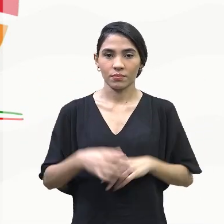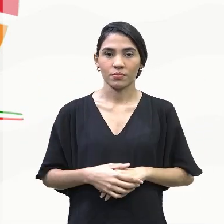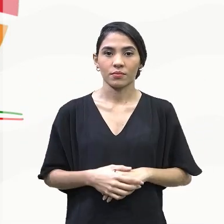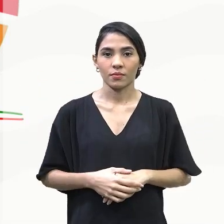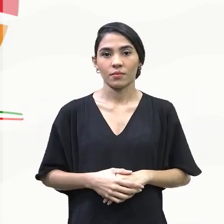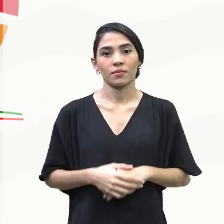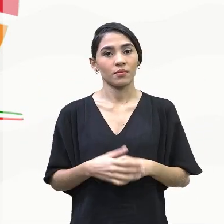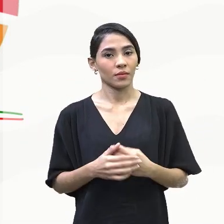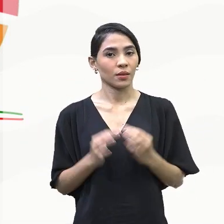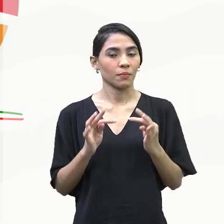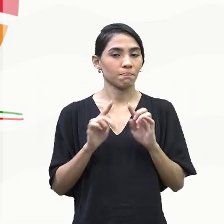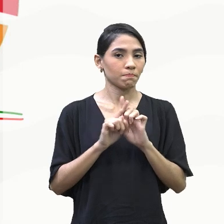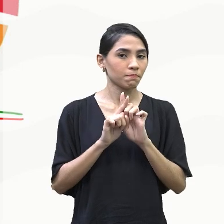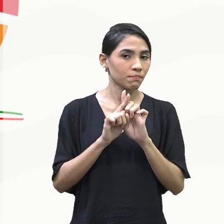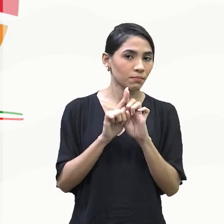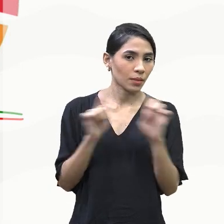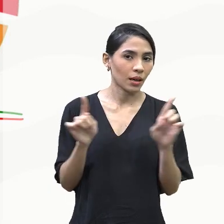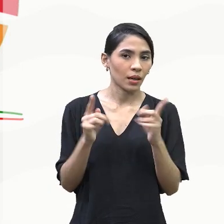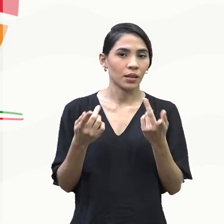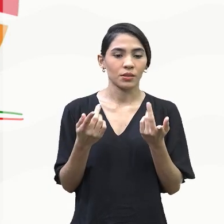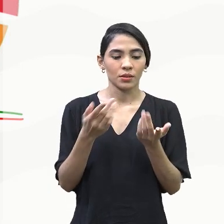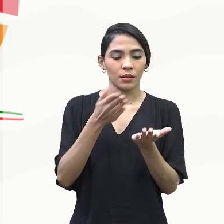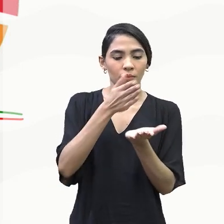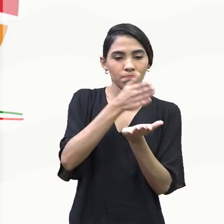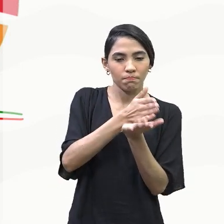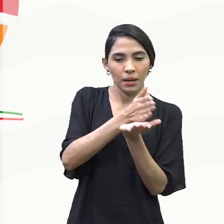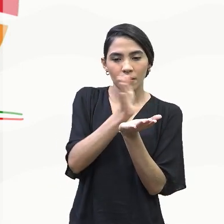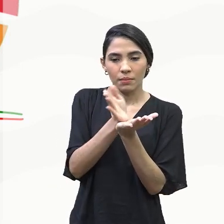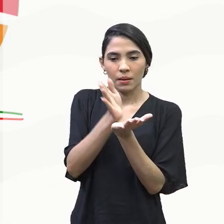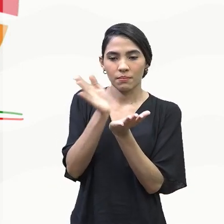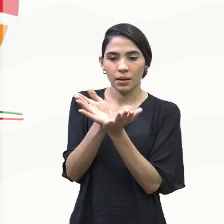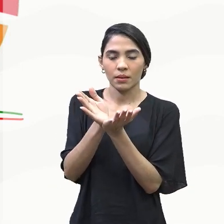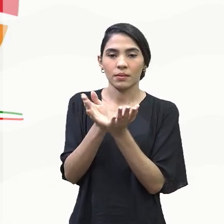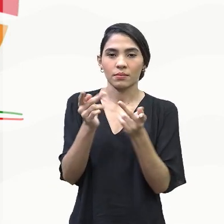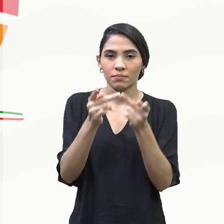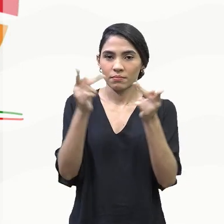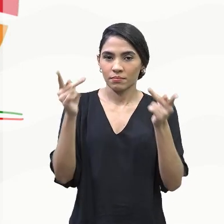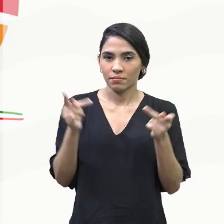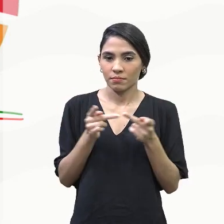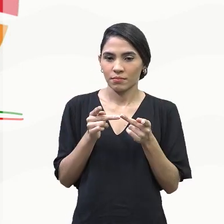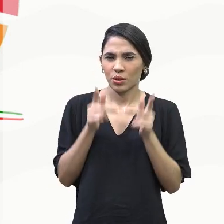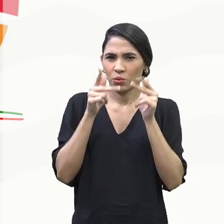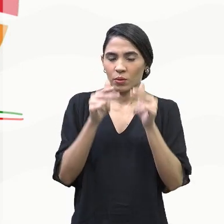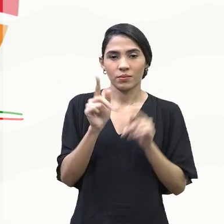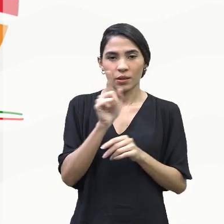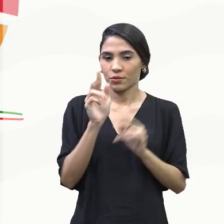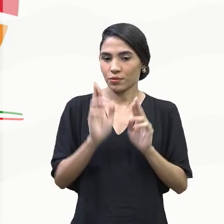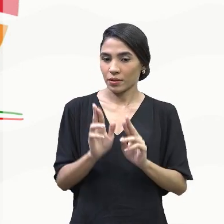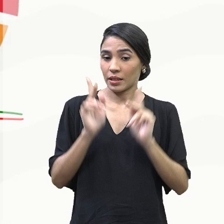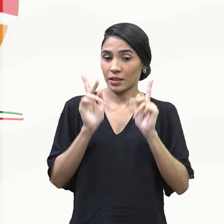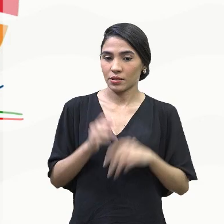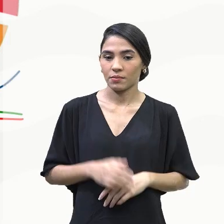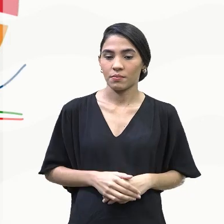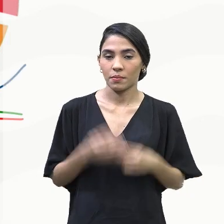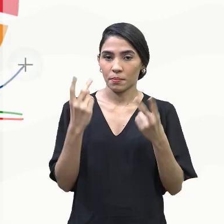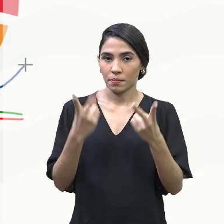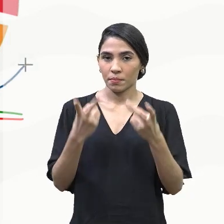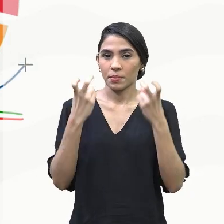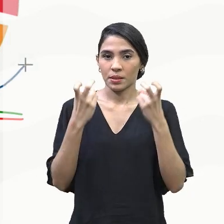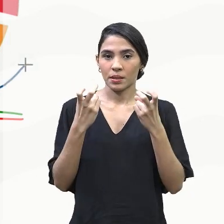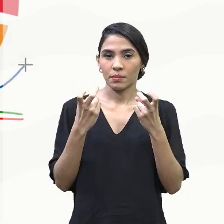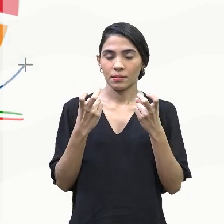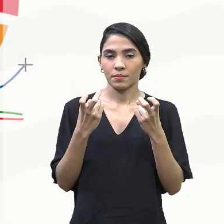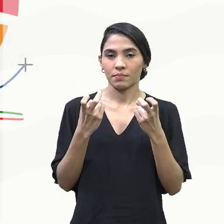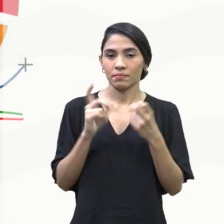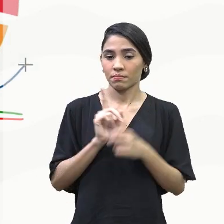Claro que nem todo pedaço, né, será como a fatia de pizza. Veja esse pedaço aqui, ó, já é diferente da fatia.